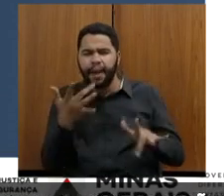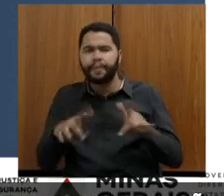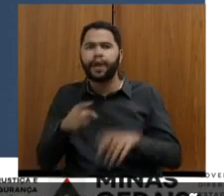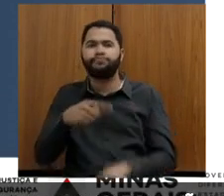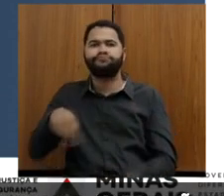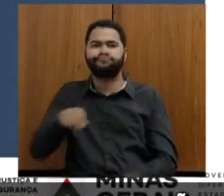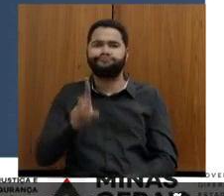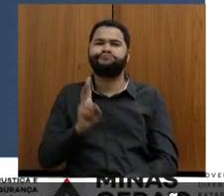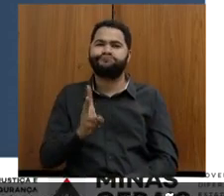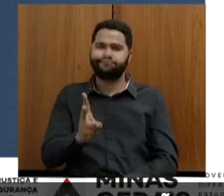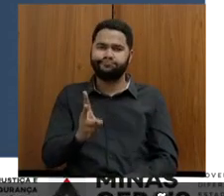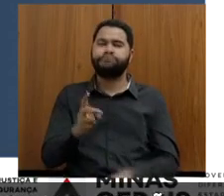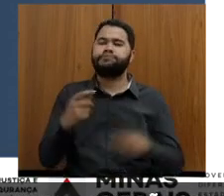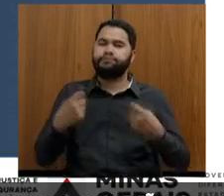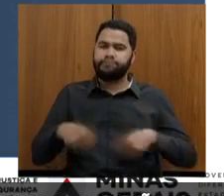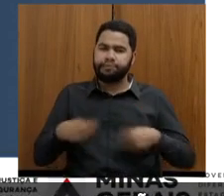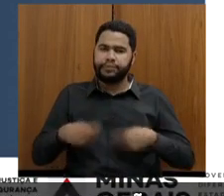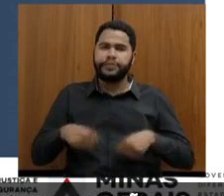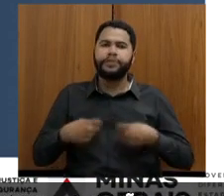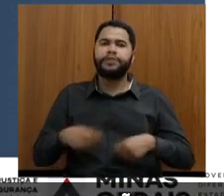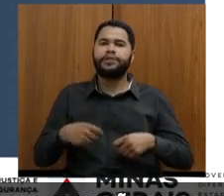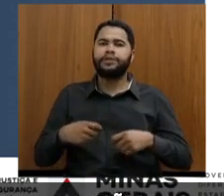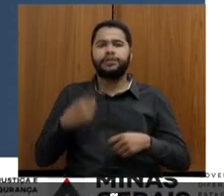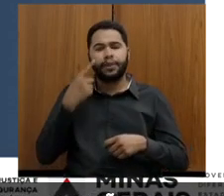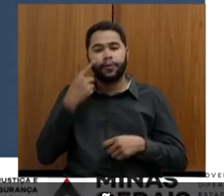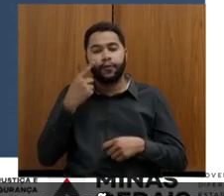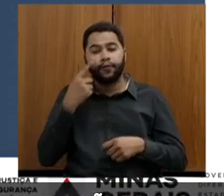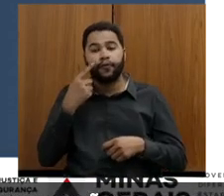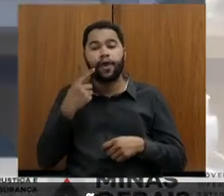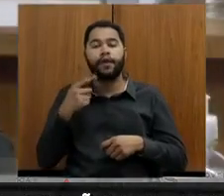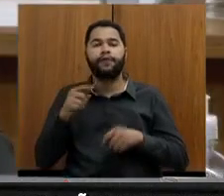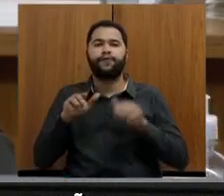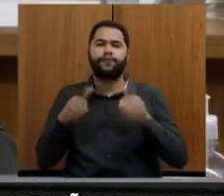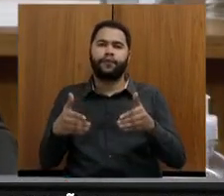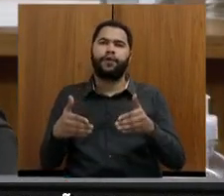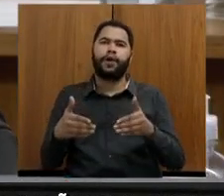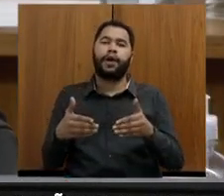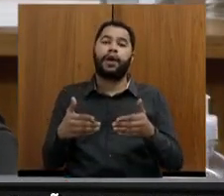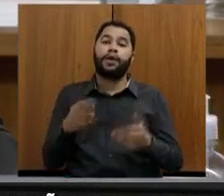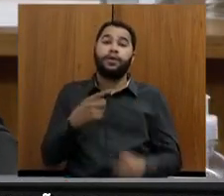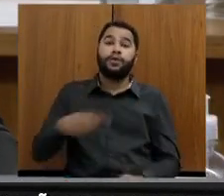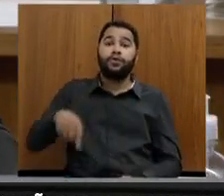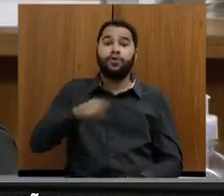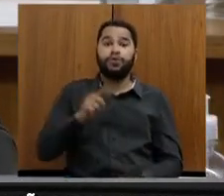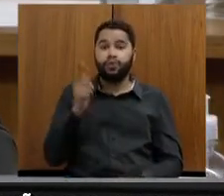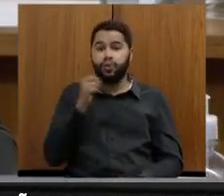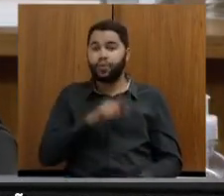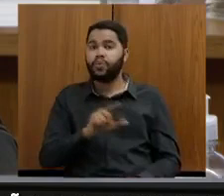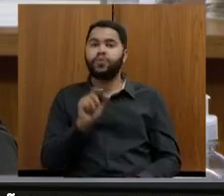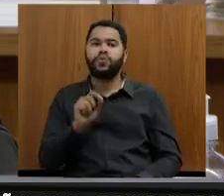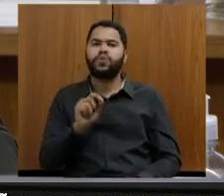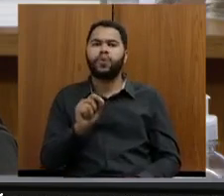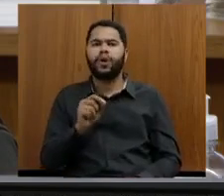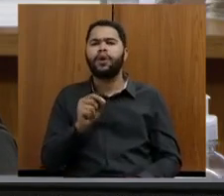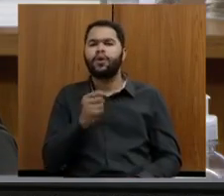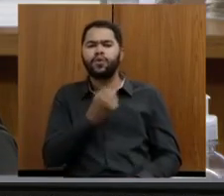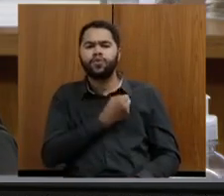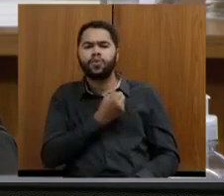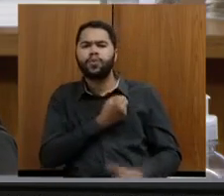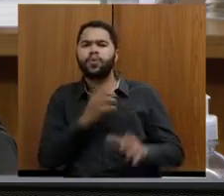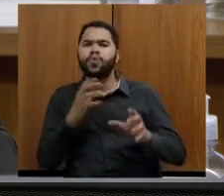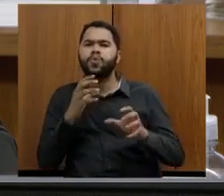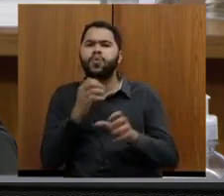que ainda precisamos é trabalhar apenas para que possamos colocar aqui em números